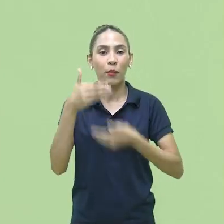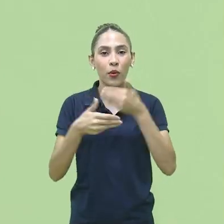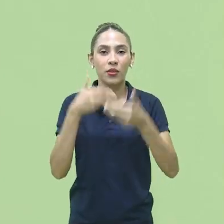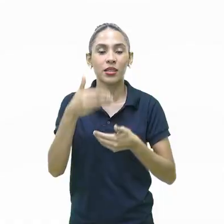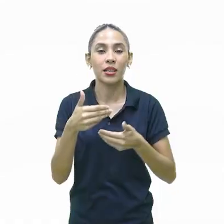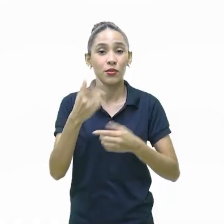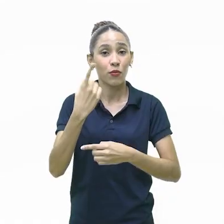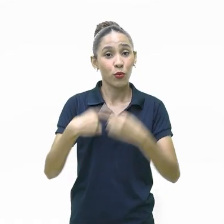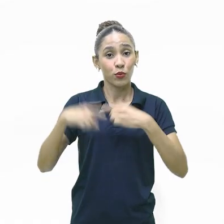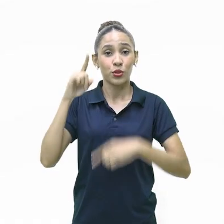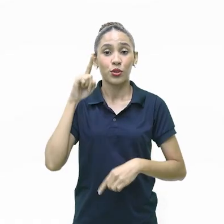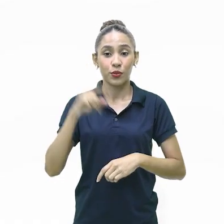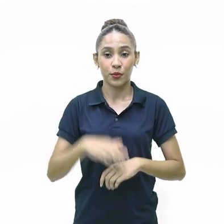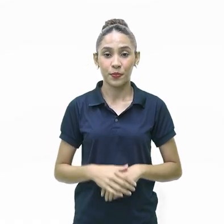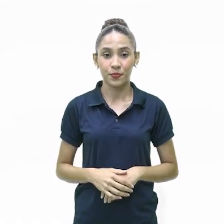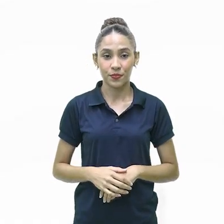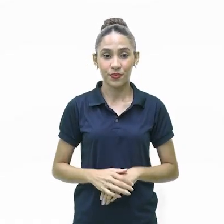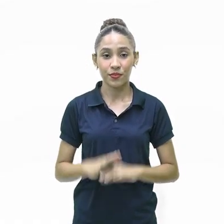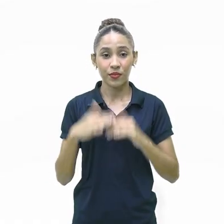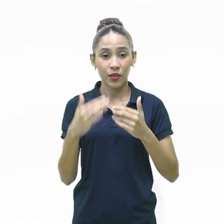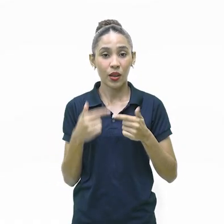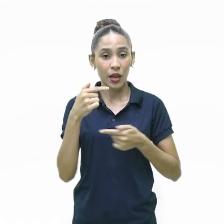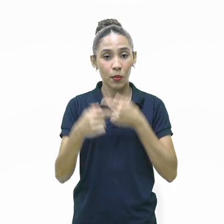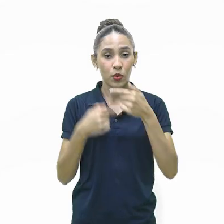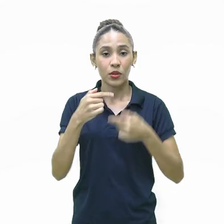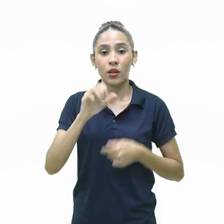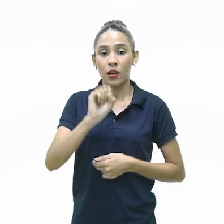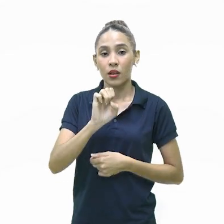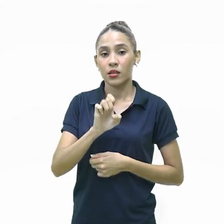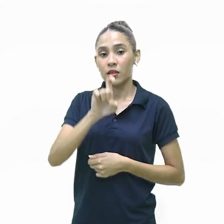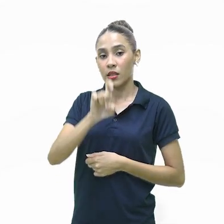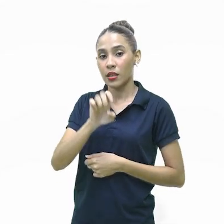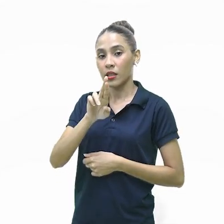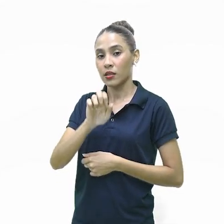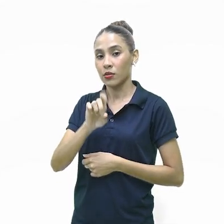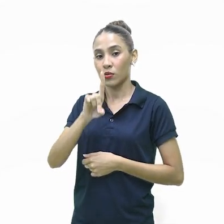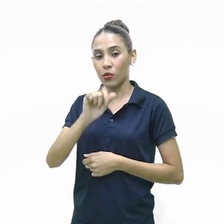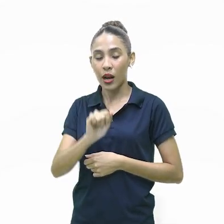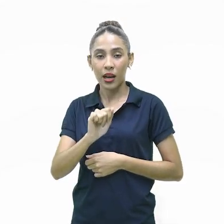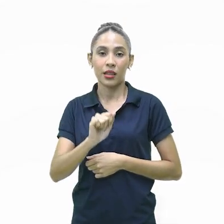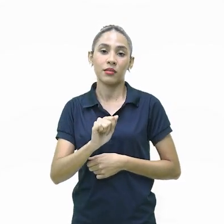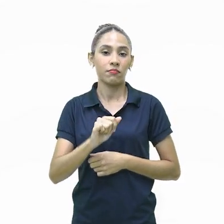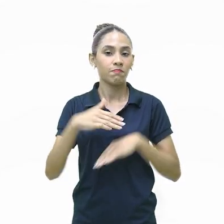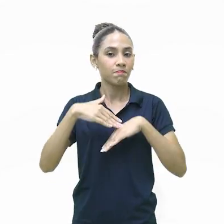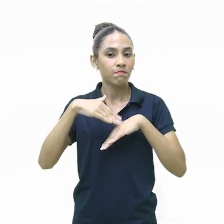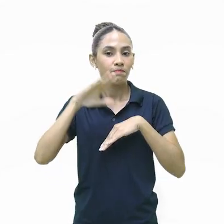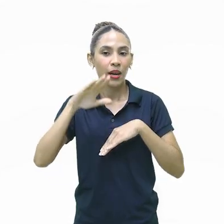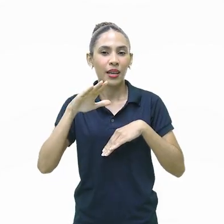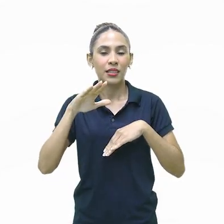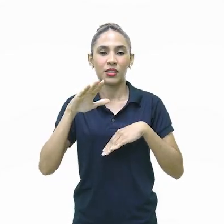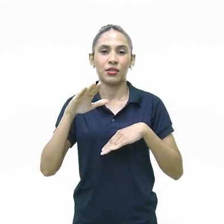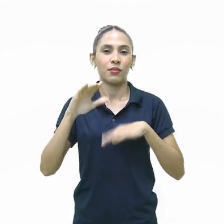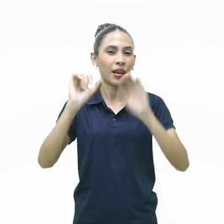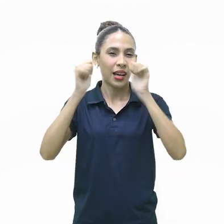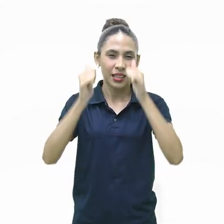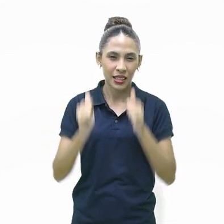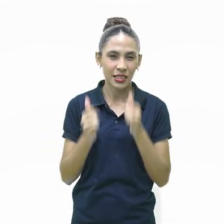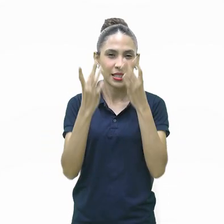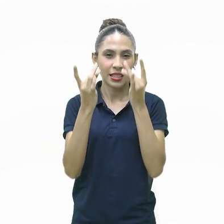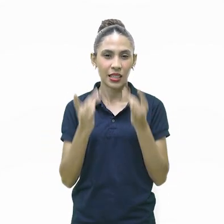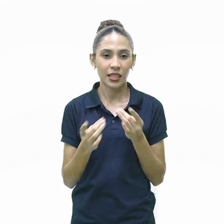evolutivo? Então, a reprodução sexuada, embora seja muito custosa,